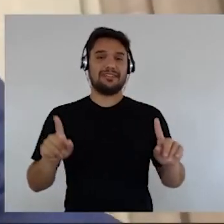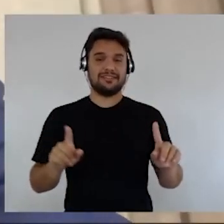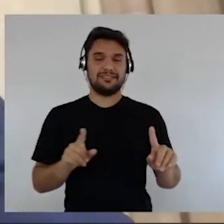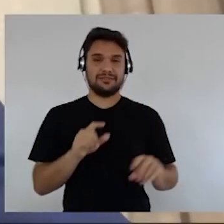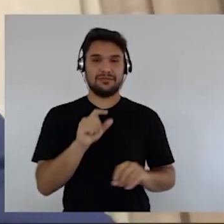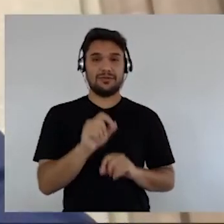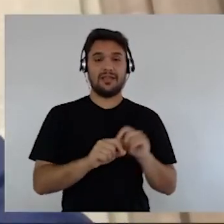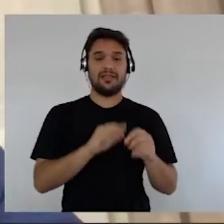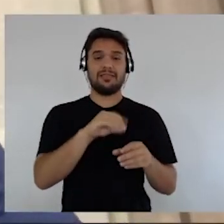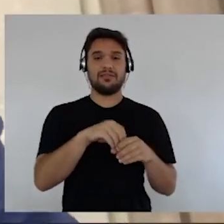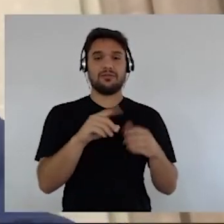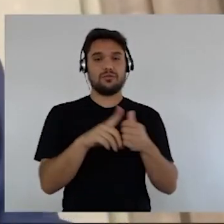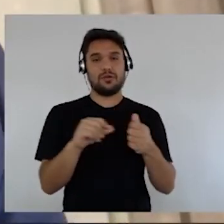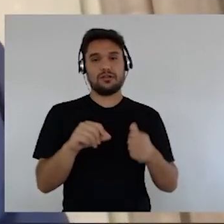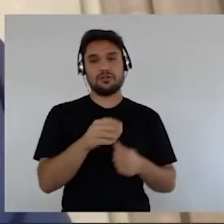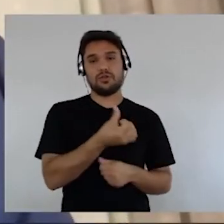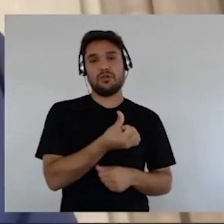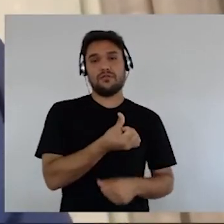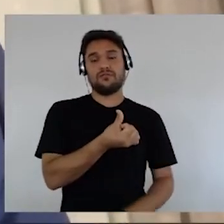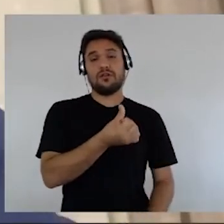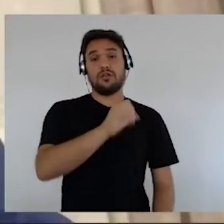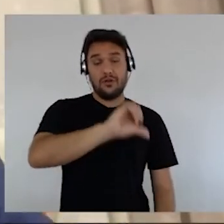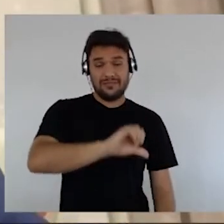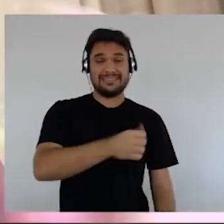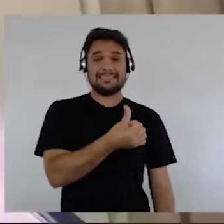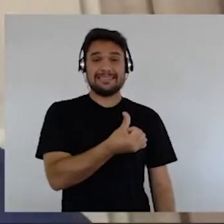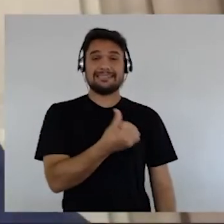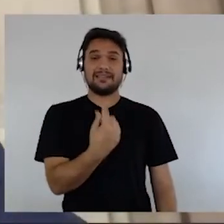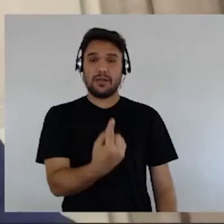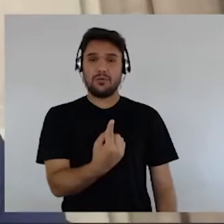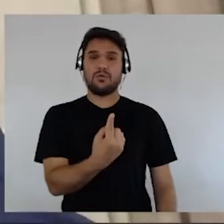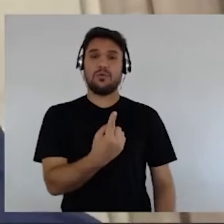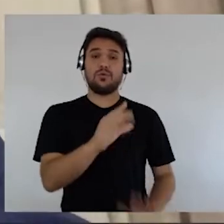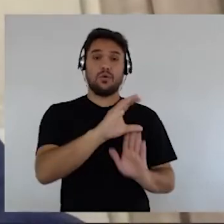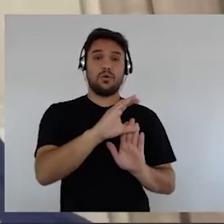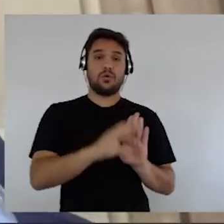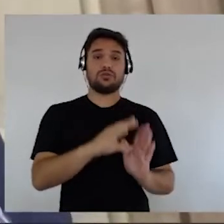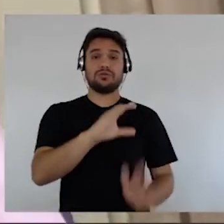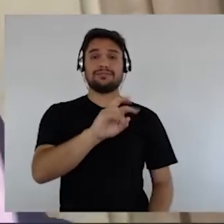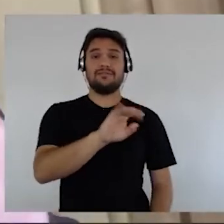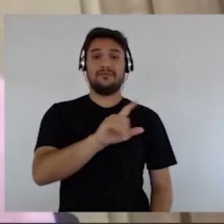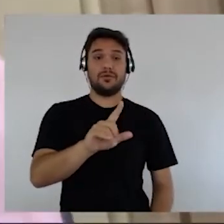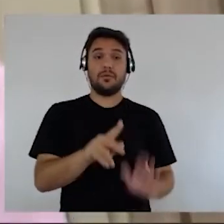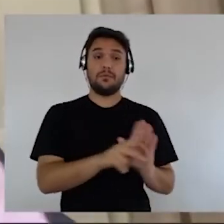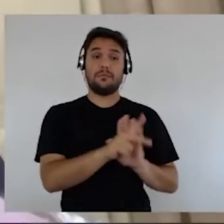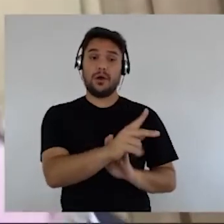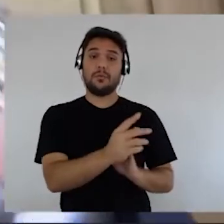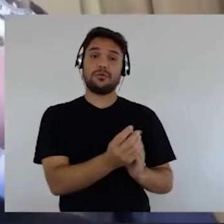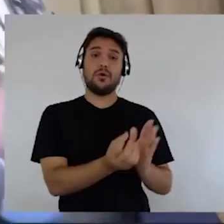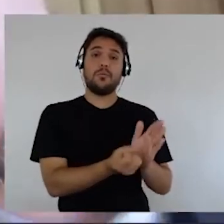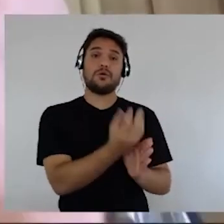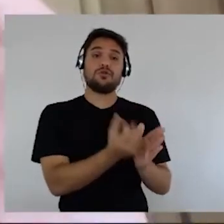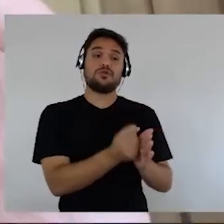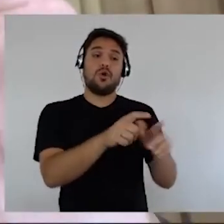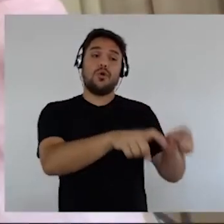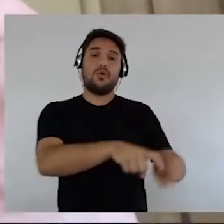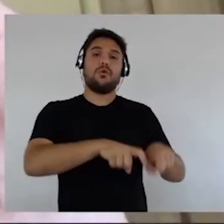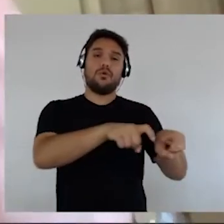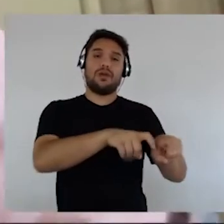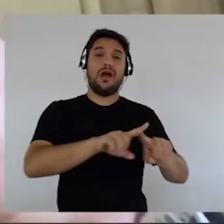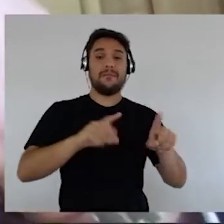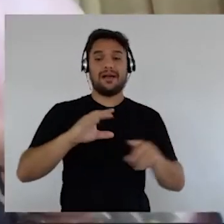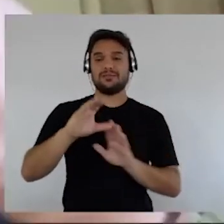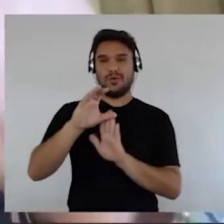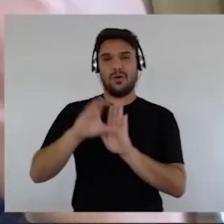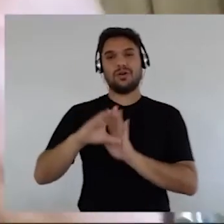artigo 971 do Código Civil, que é apenas para o produtor rural, que o Código Civil